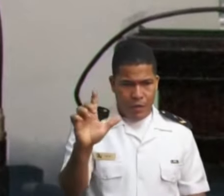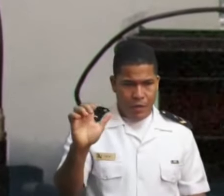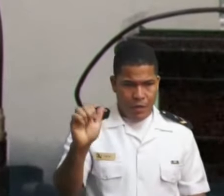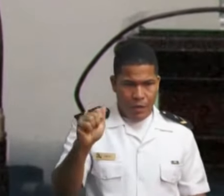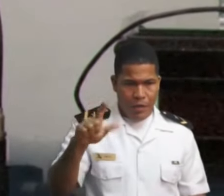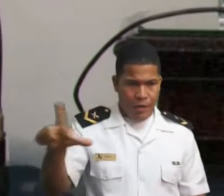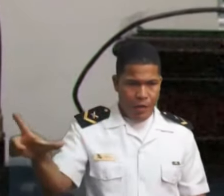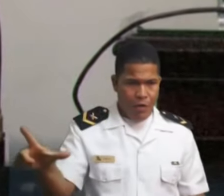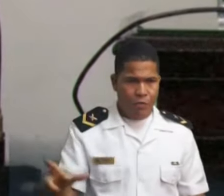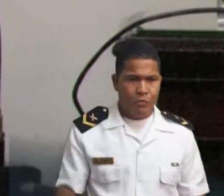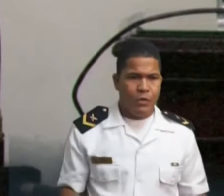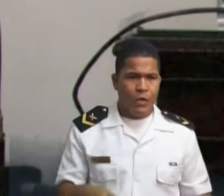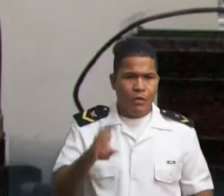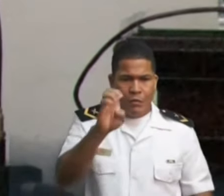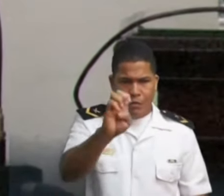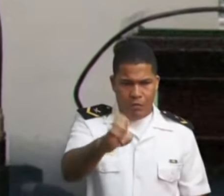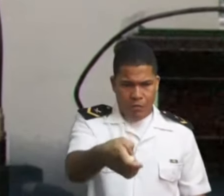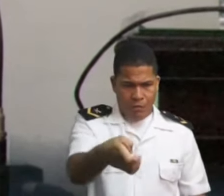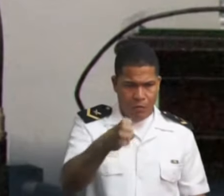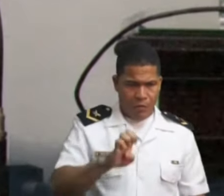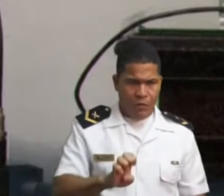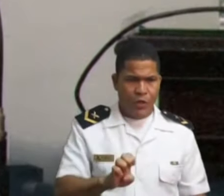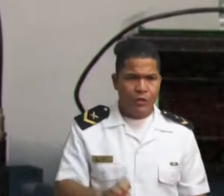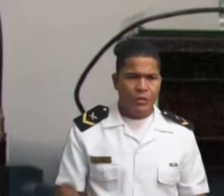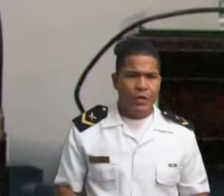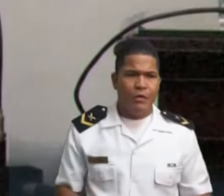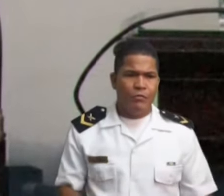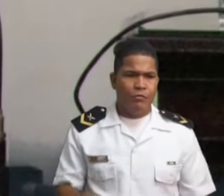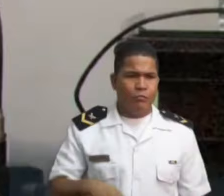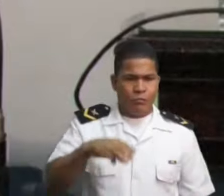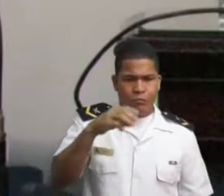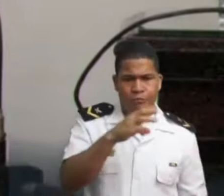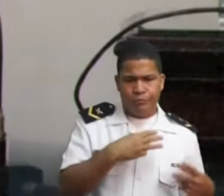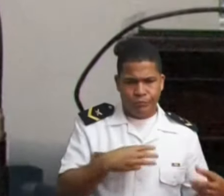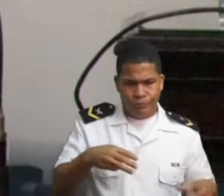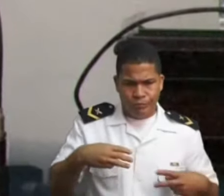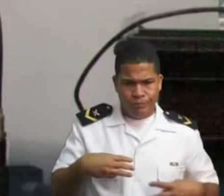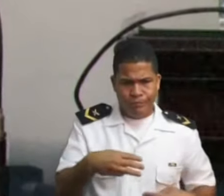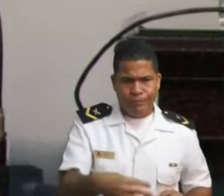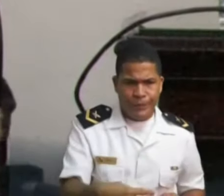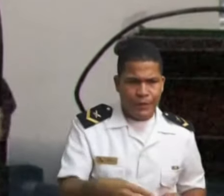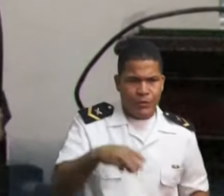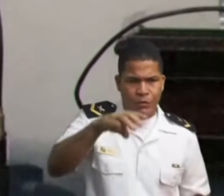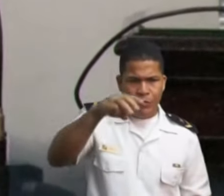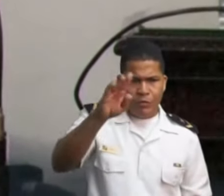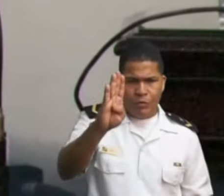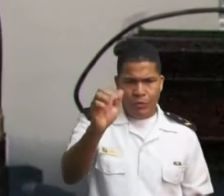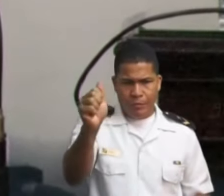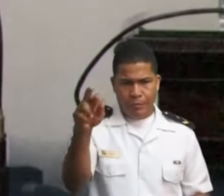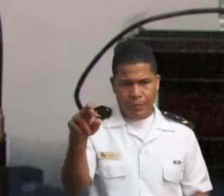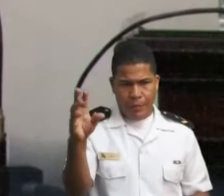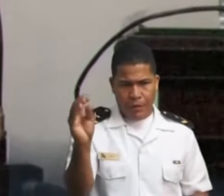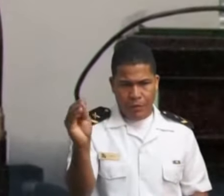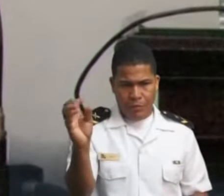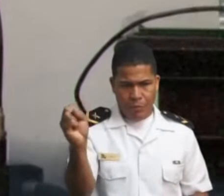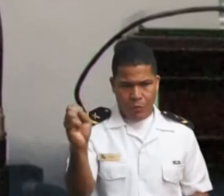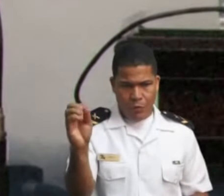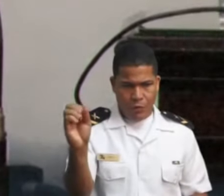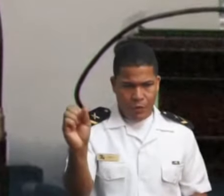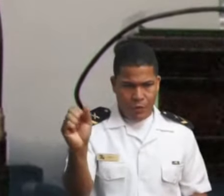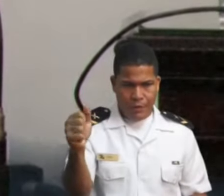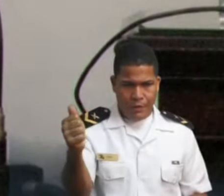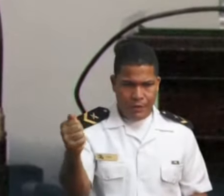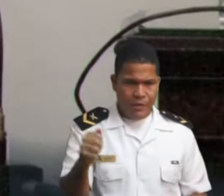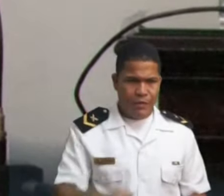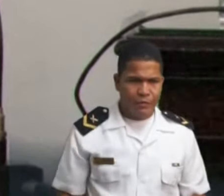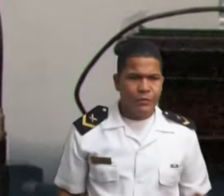Senhor ex-comandante da Marinha, almirante de esquadra, Ilks Barbosa Júnior, em nome dos quais já saúdo as autoridades civis e militares